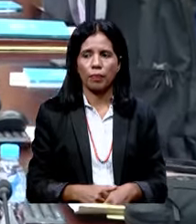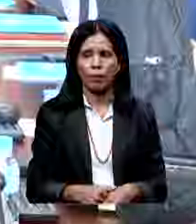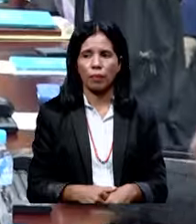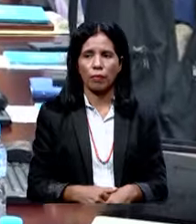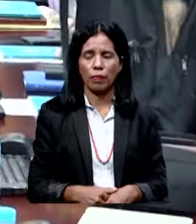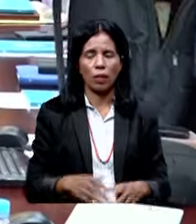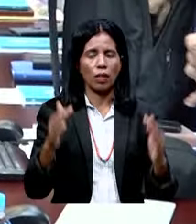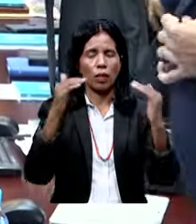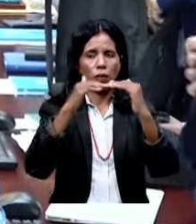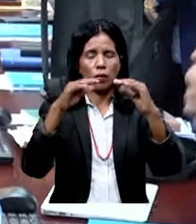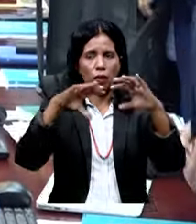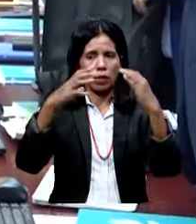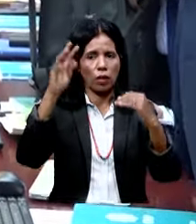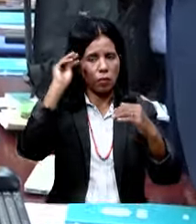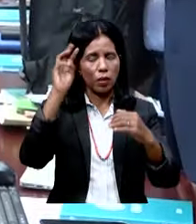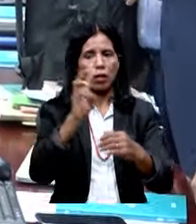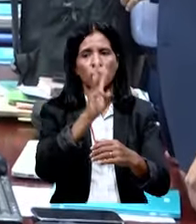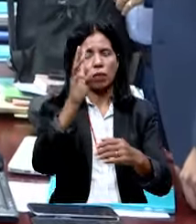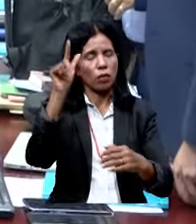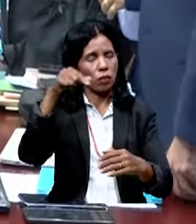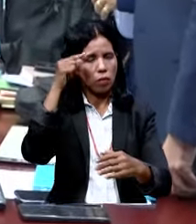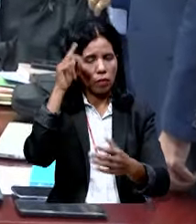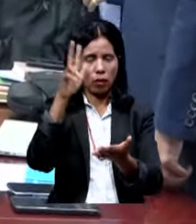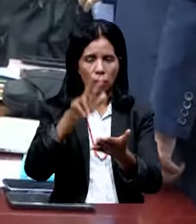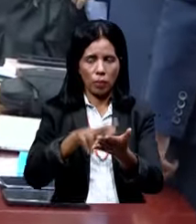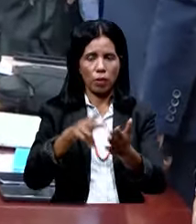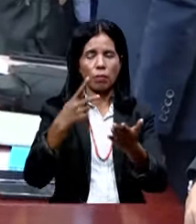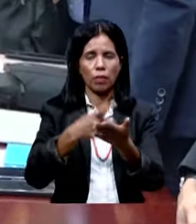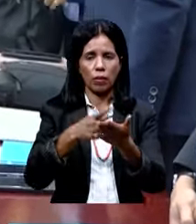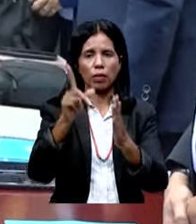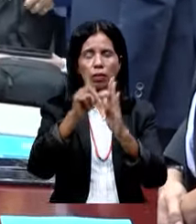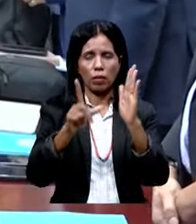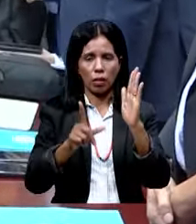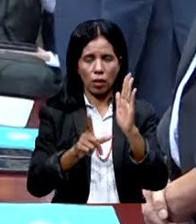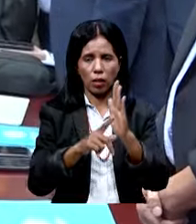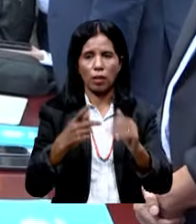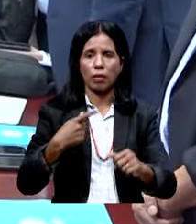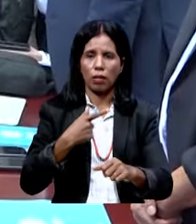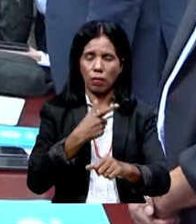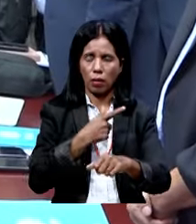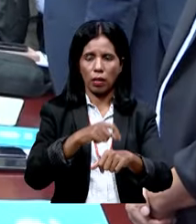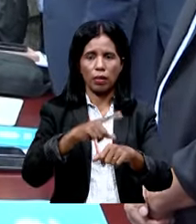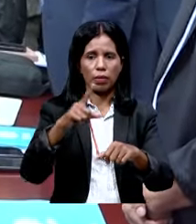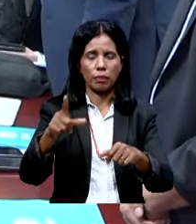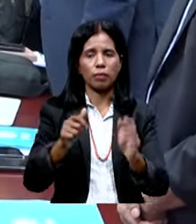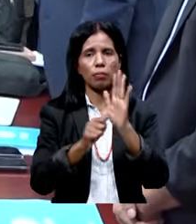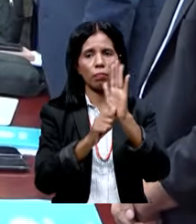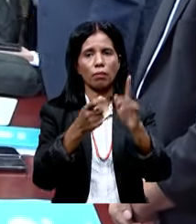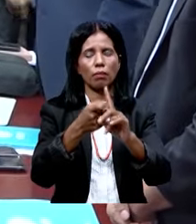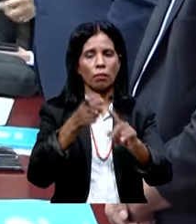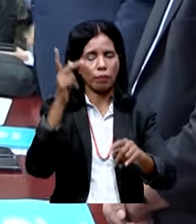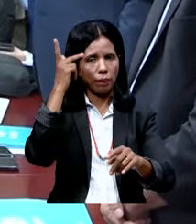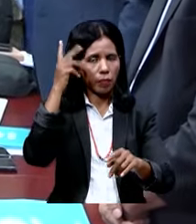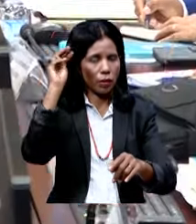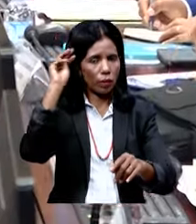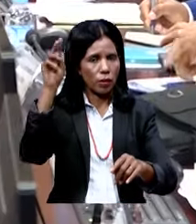E a reunião Conselho Ministro quarta, né? Governo aprova projeto proposta de resolução ao Parlamento Nacional. Nebe apresenta o